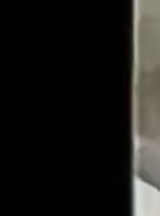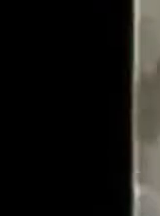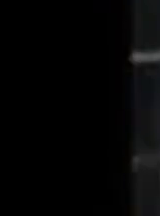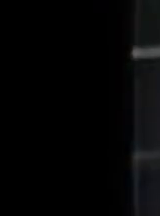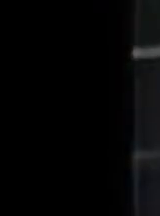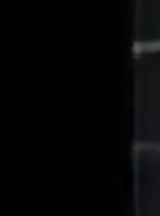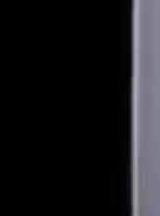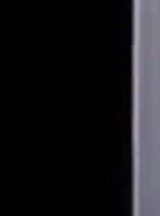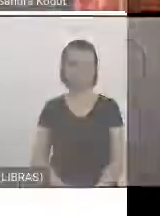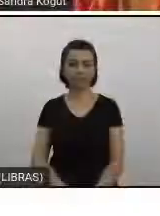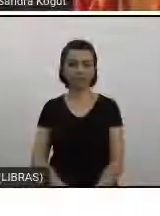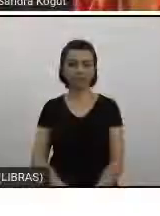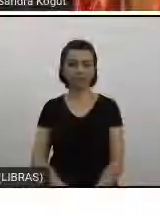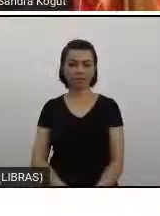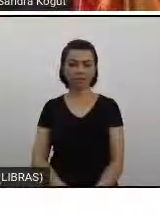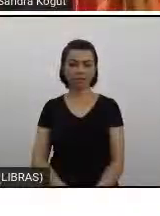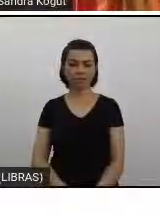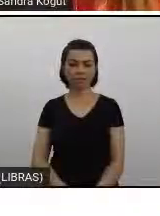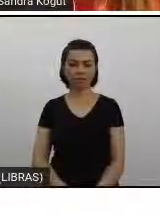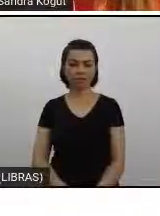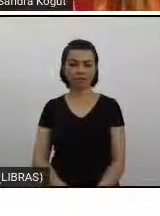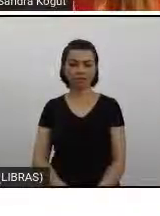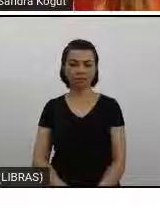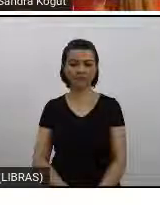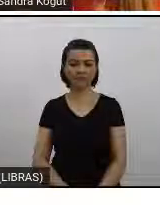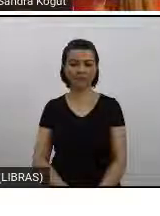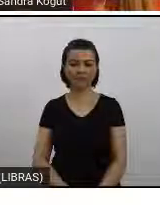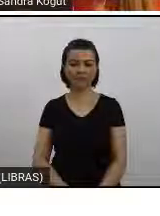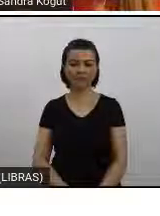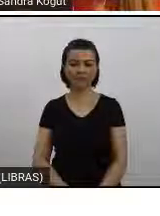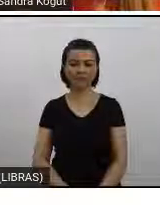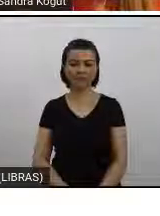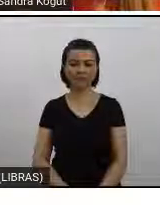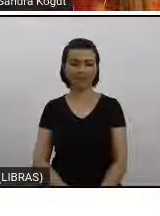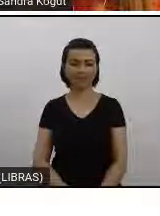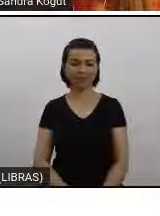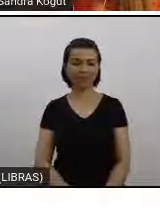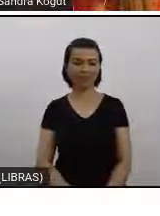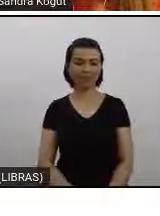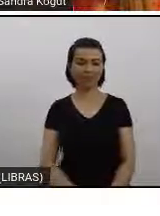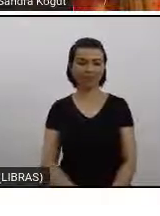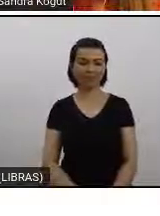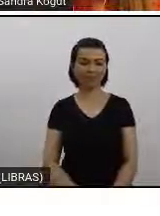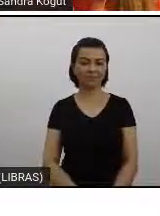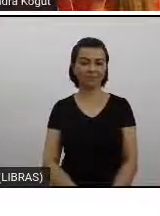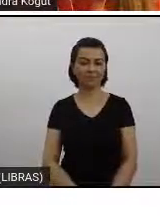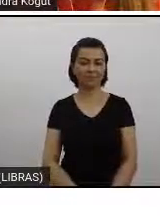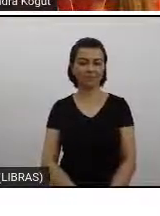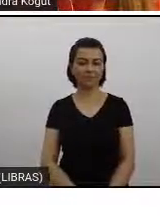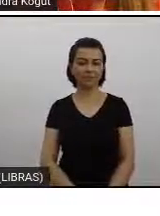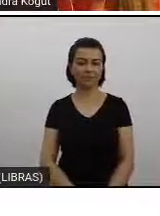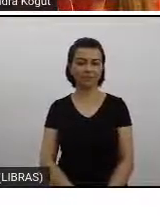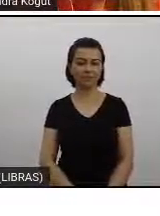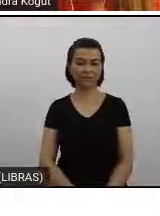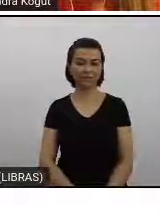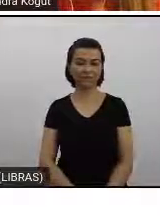Eu acho que é uma coisa histórica que está inaugurando o museu há tanto tempo que foi esperada essa reabertura do museu. Quando, Rio de Janeiro?